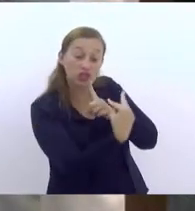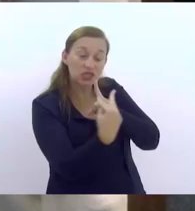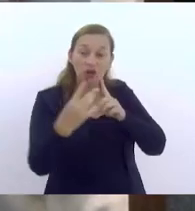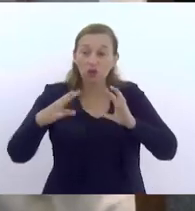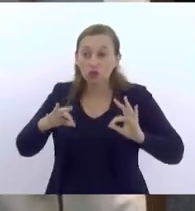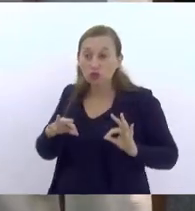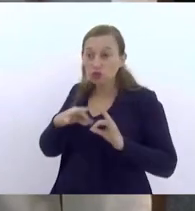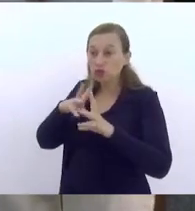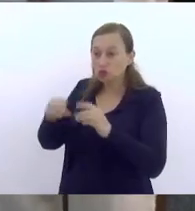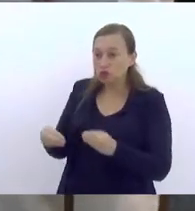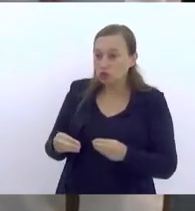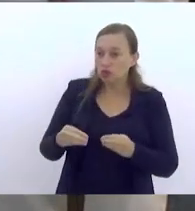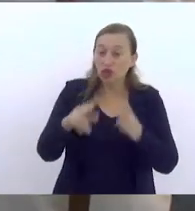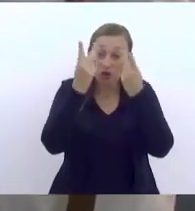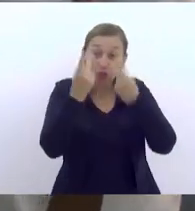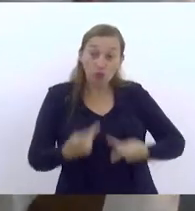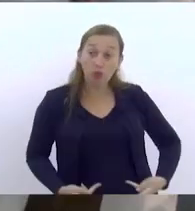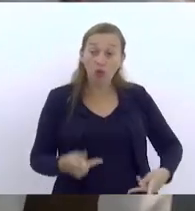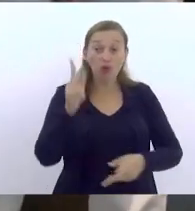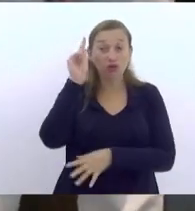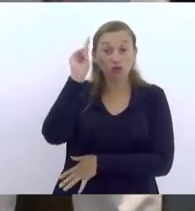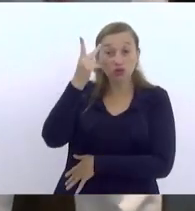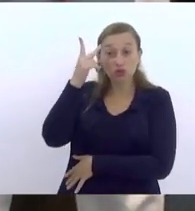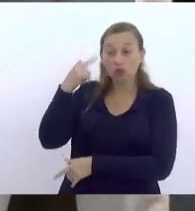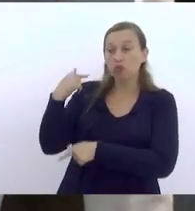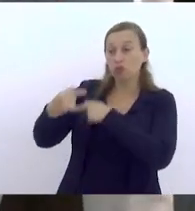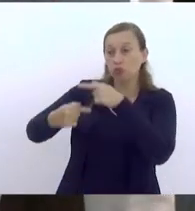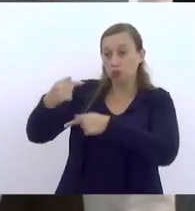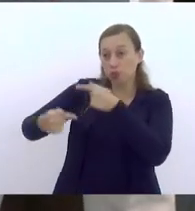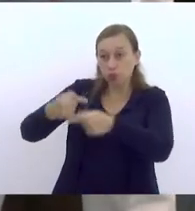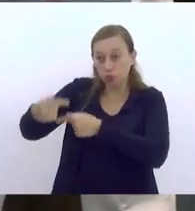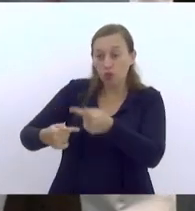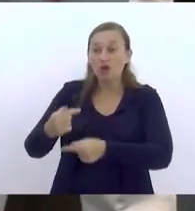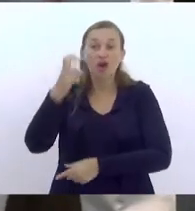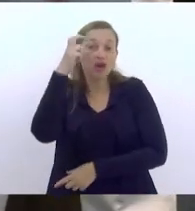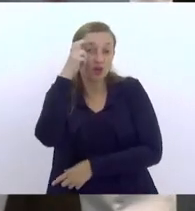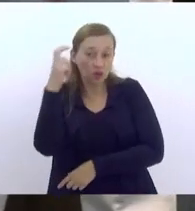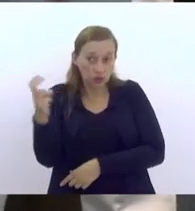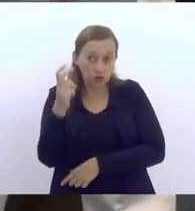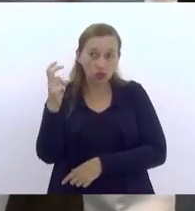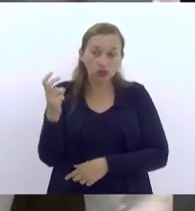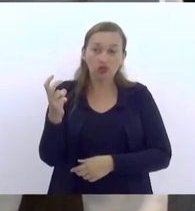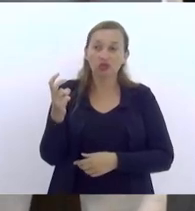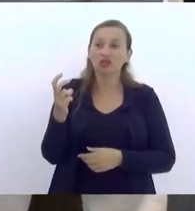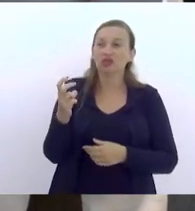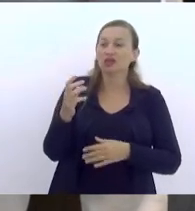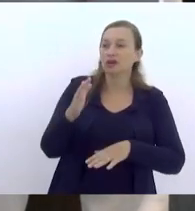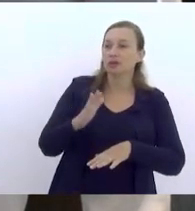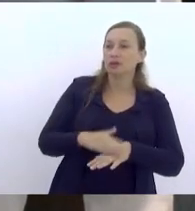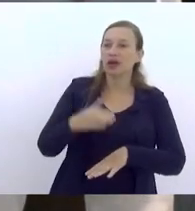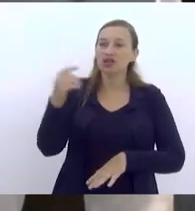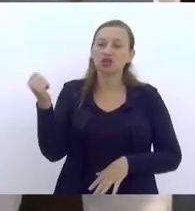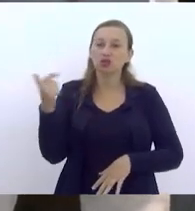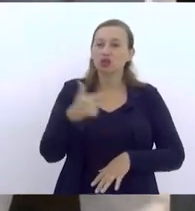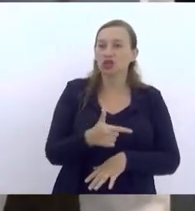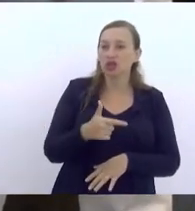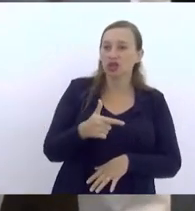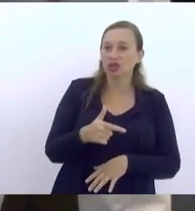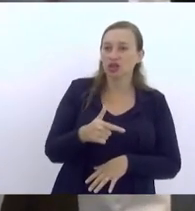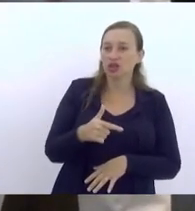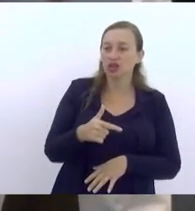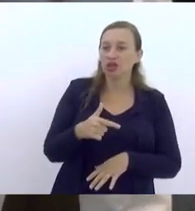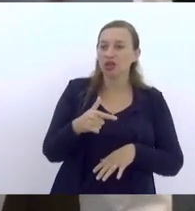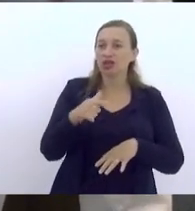é muito povo, é muita história, é muita ancestralidade, é muita cultura, está para muito além do shoyu e do